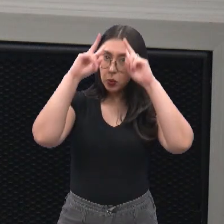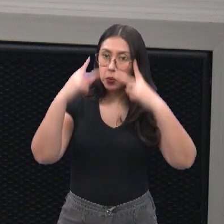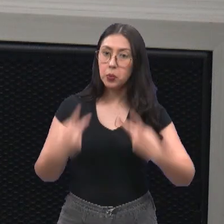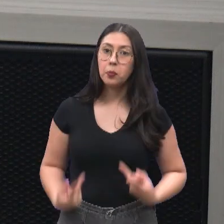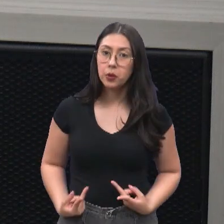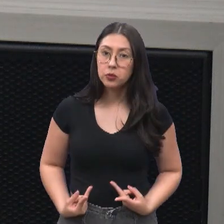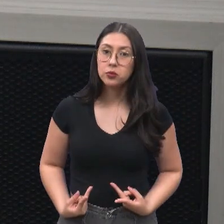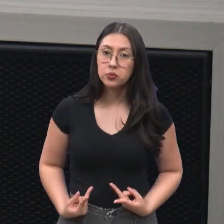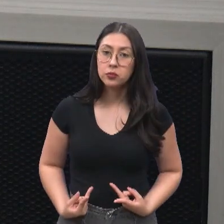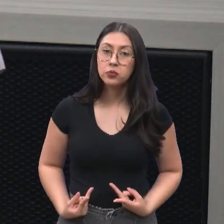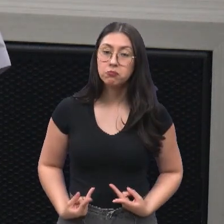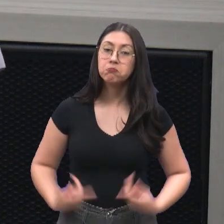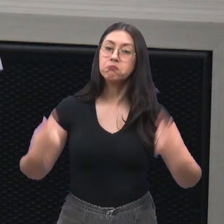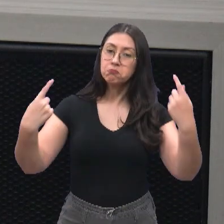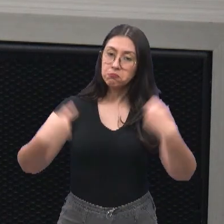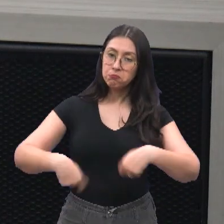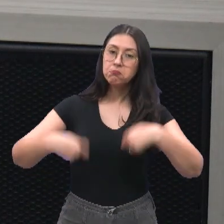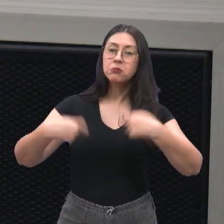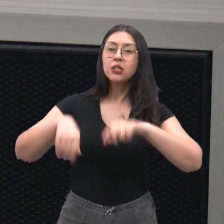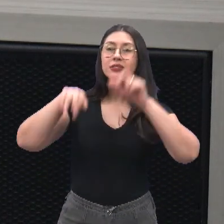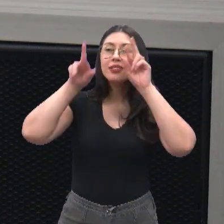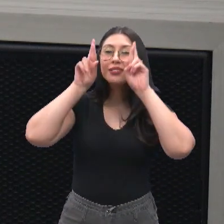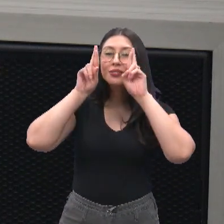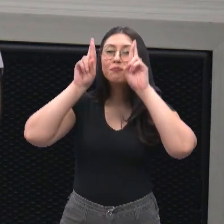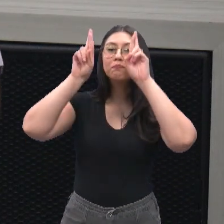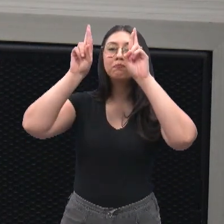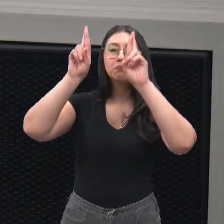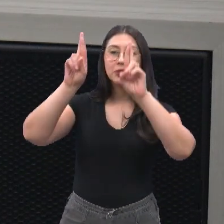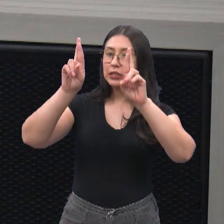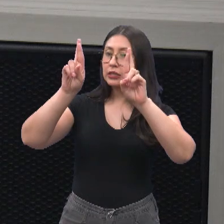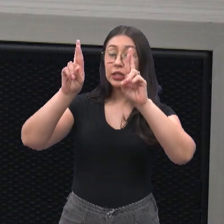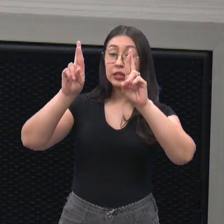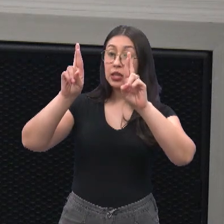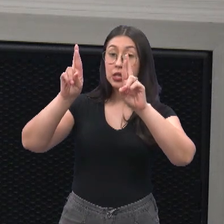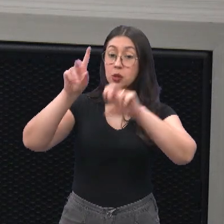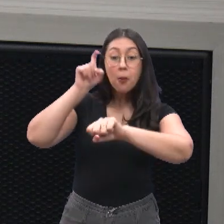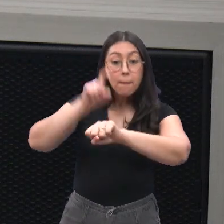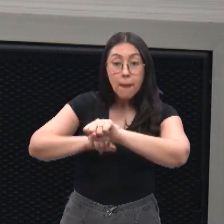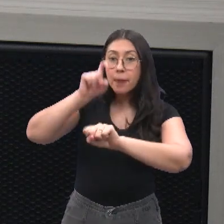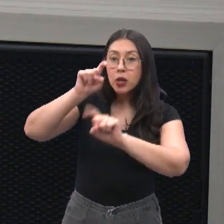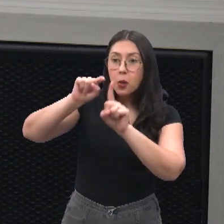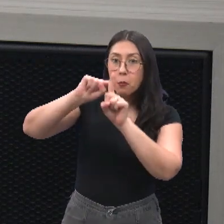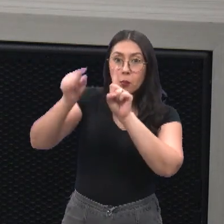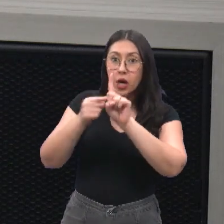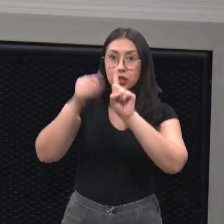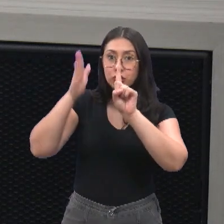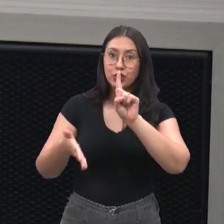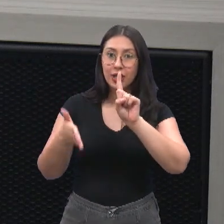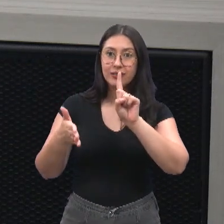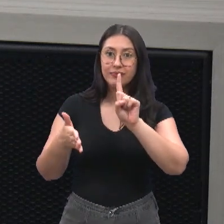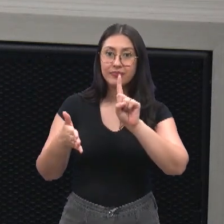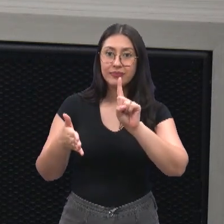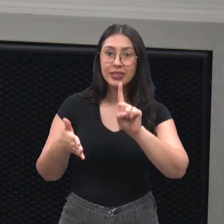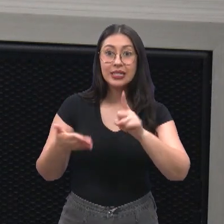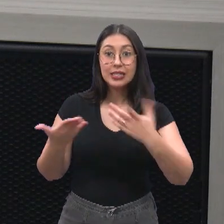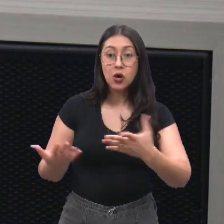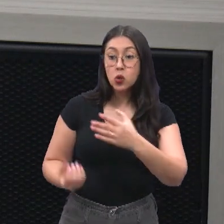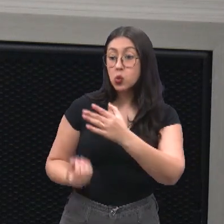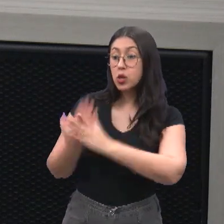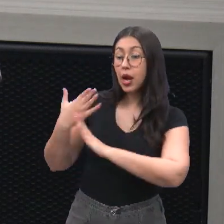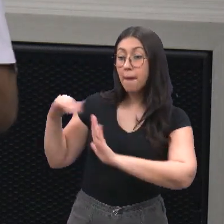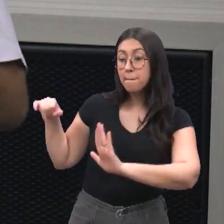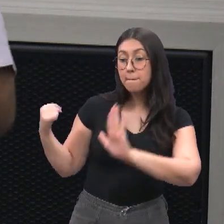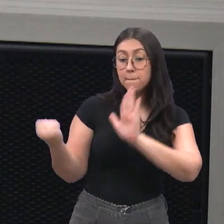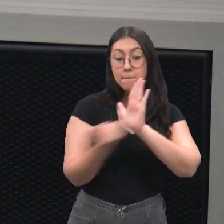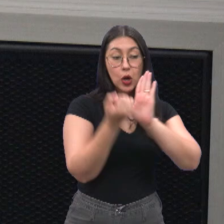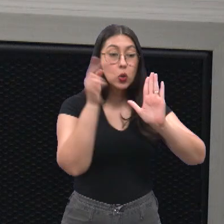ela precisa ser respeitada desde a sua concepção. E criar esse memorial é um